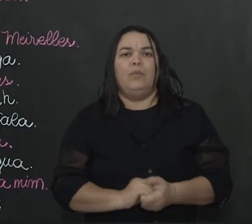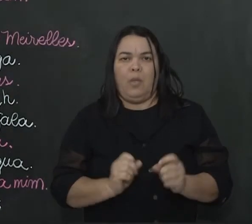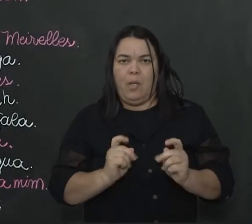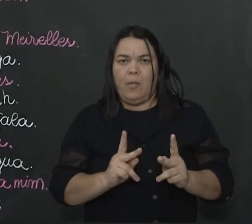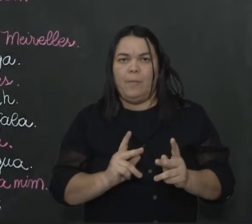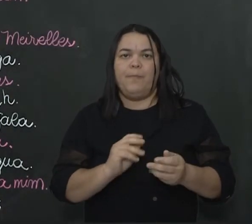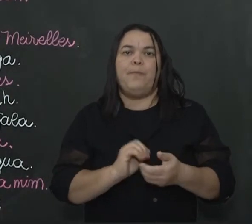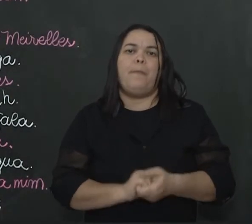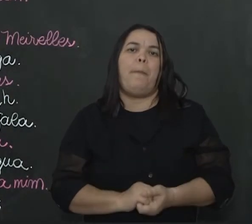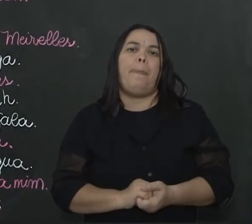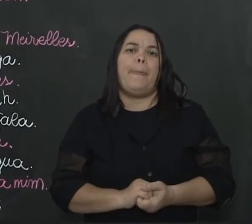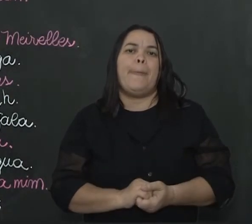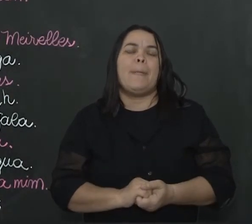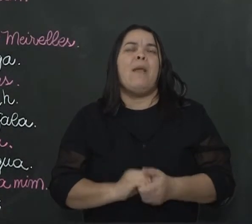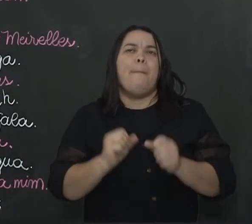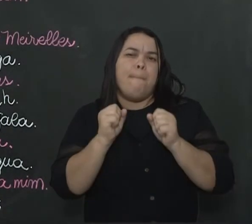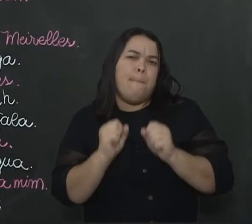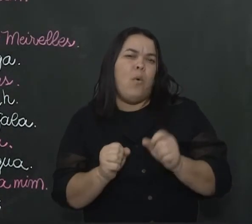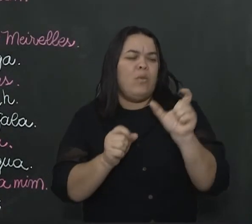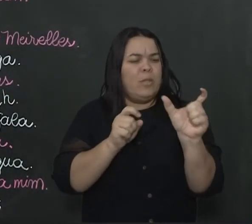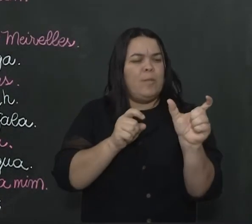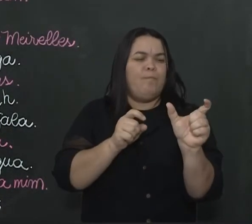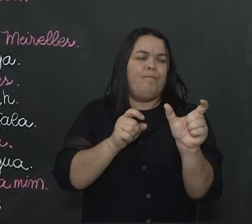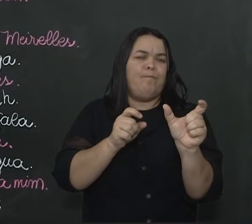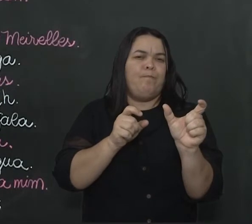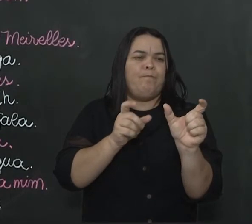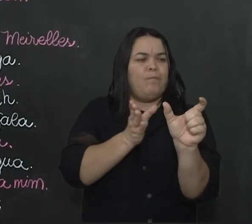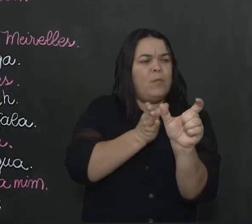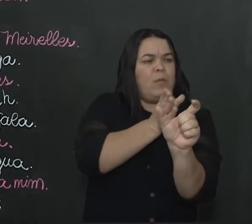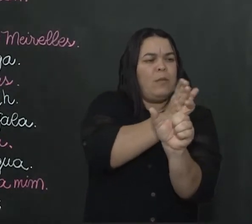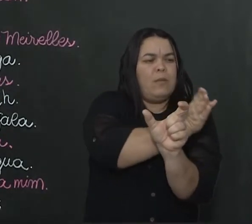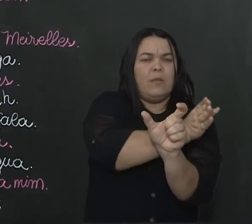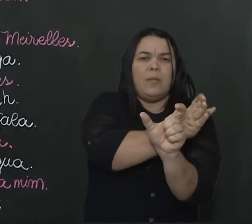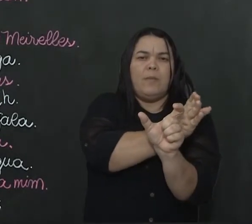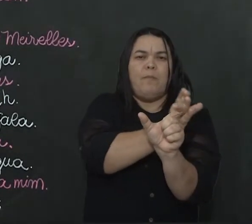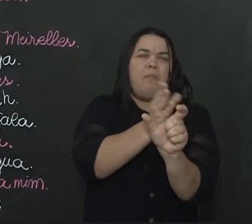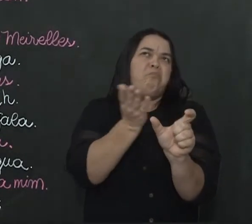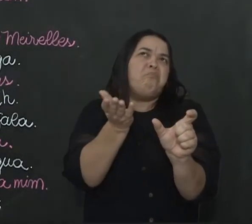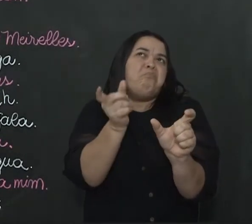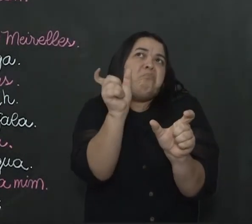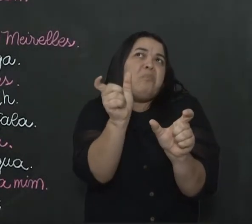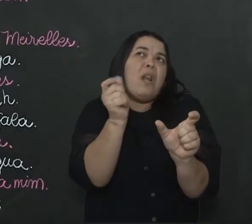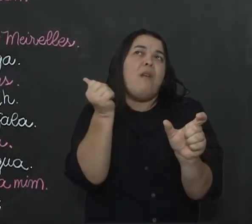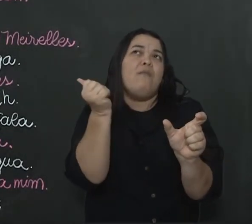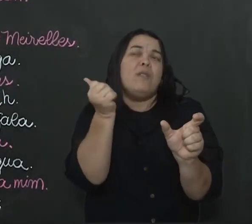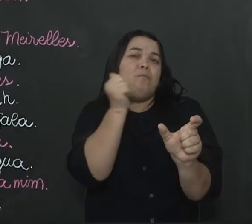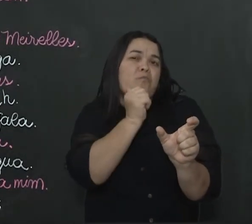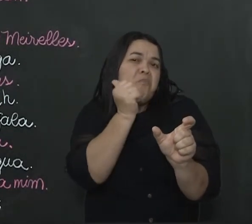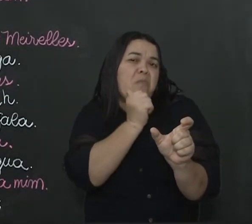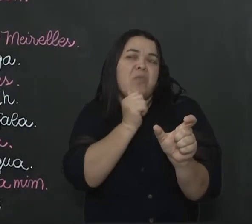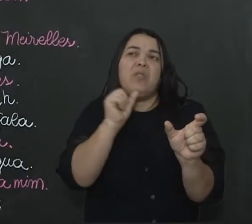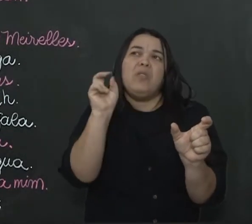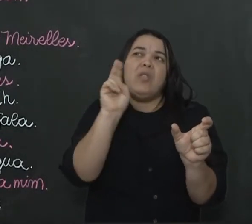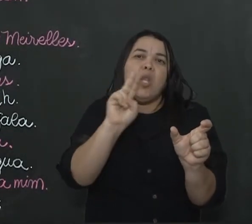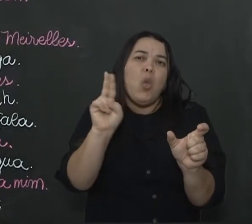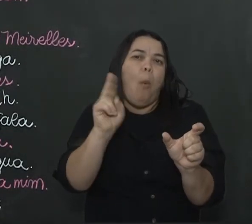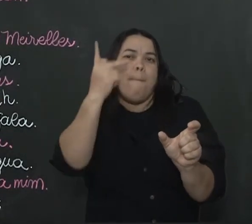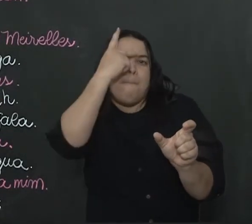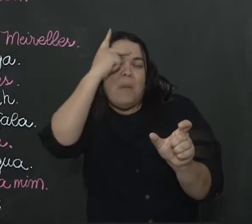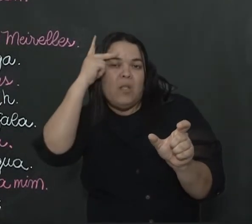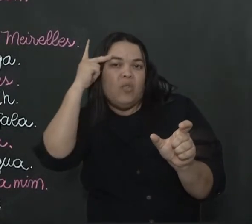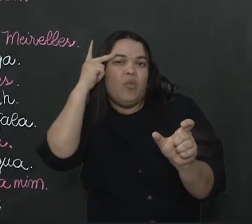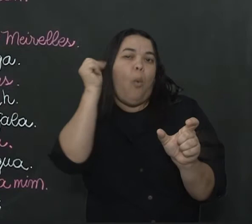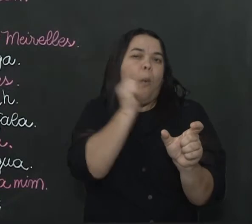ok? Pode acontecer diante de palavras, nomes próprios femininos, embora essa questão da posição do artigo antes de nomes próprios